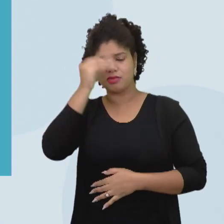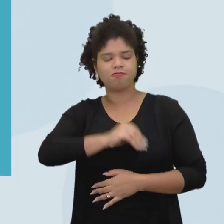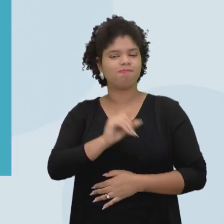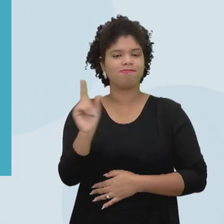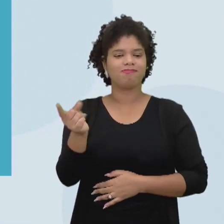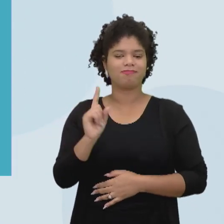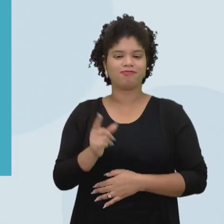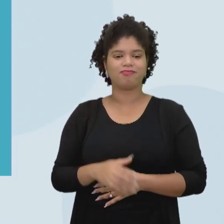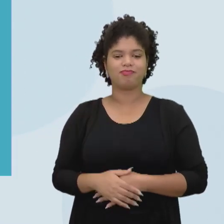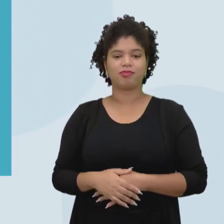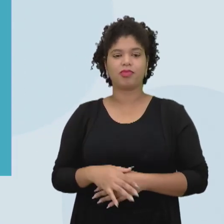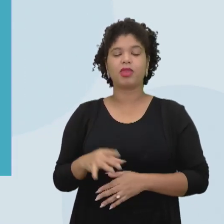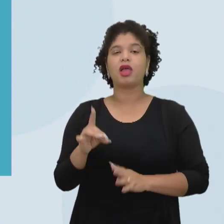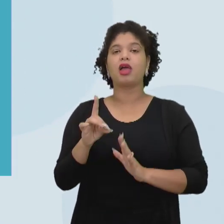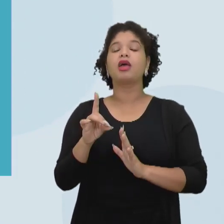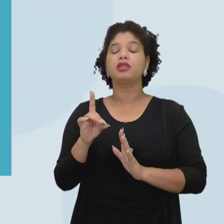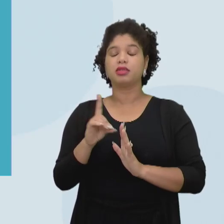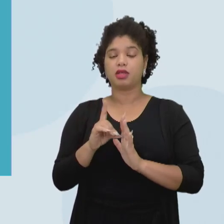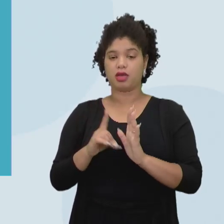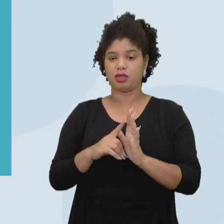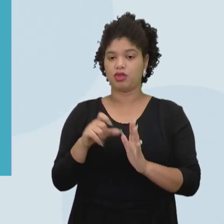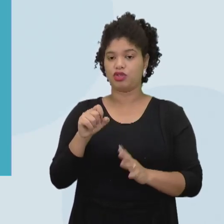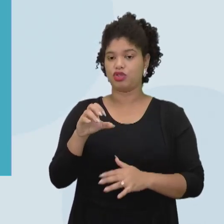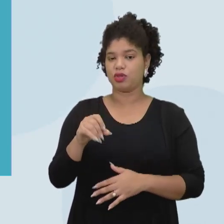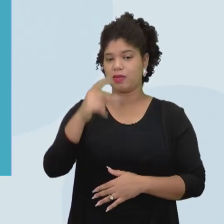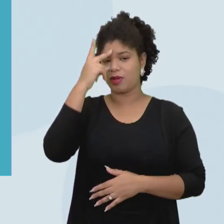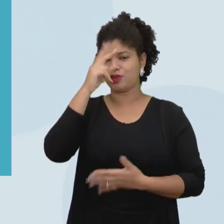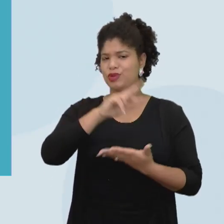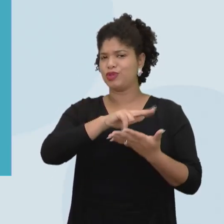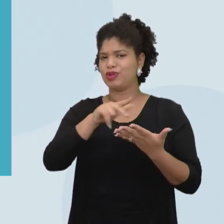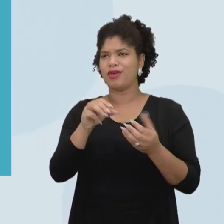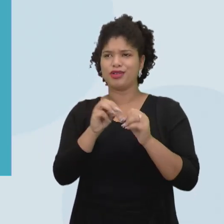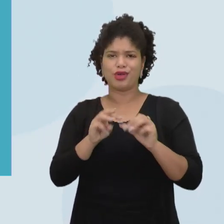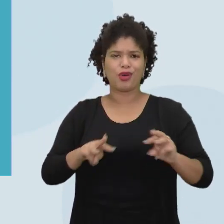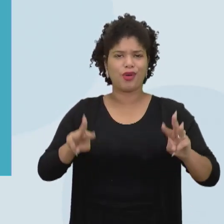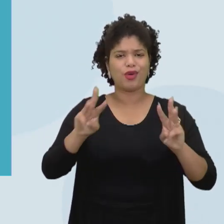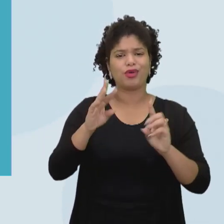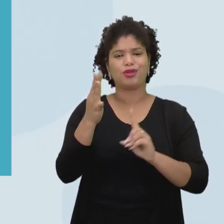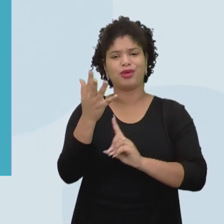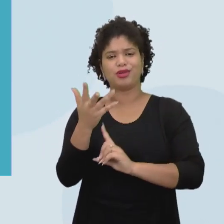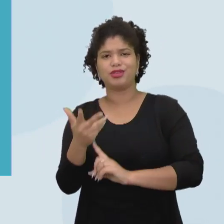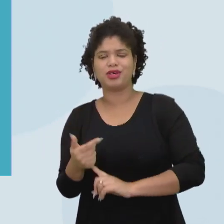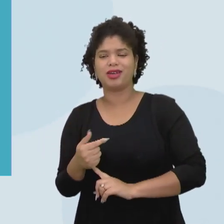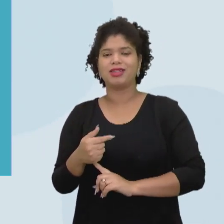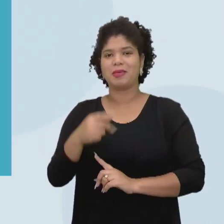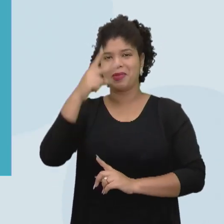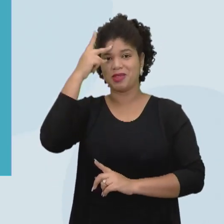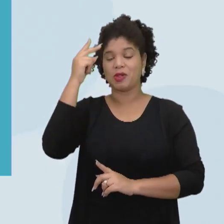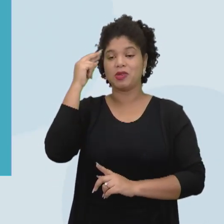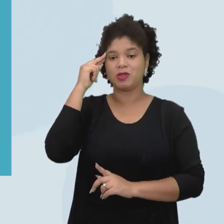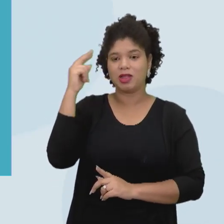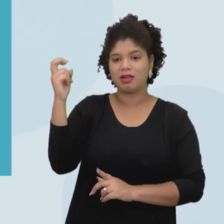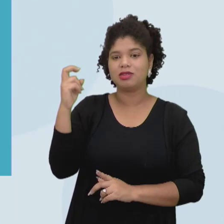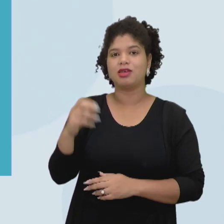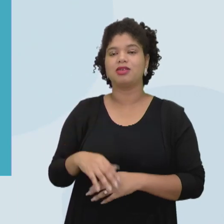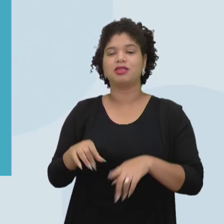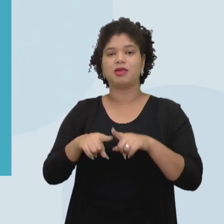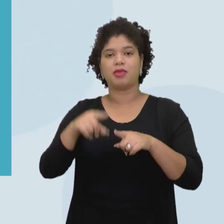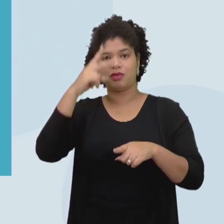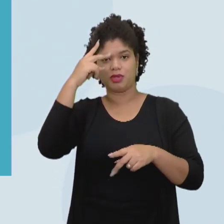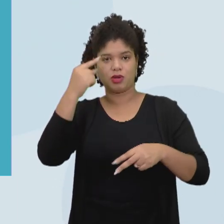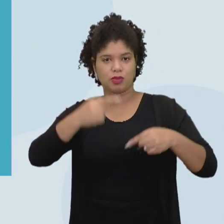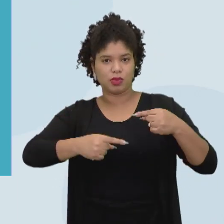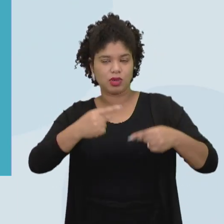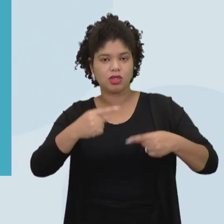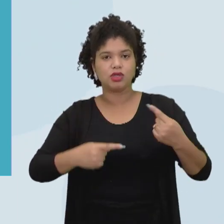década de 80, ONU, artistas, intelectuais, políticos e religiosos começam uma grande campanha